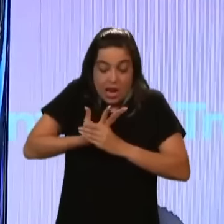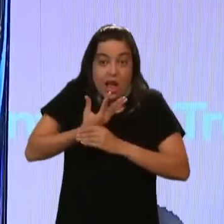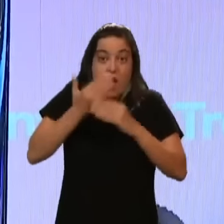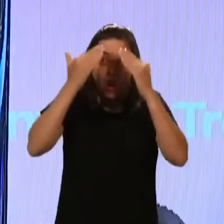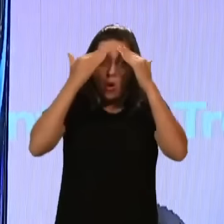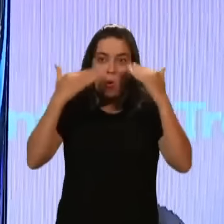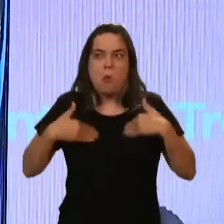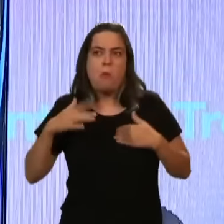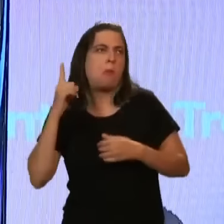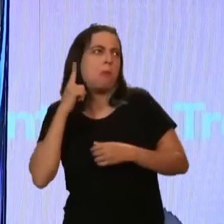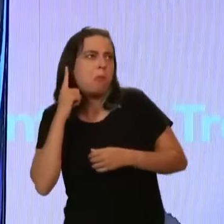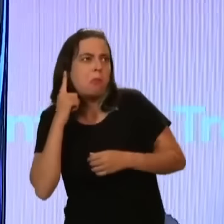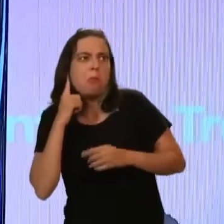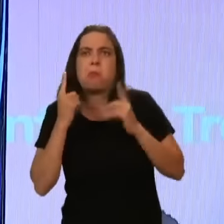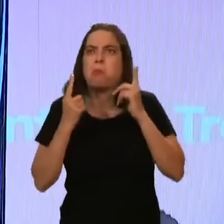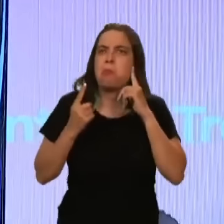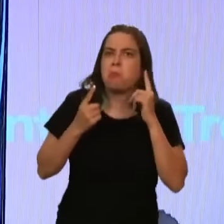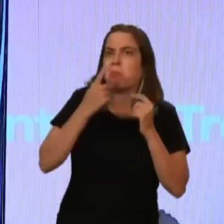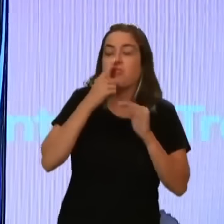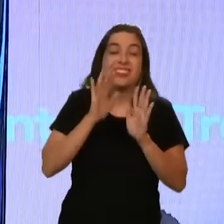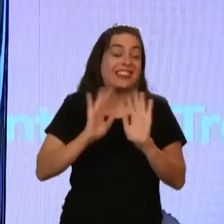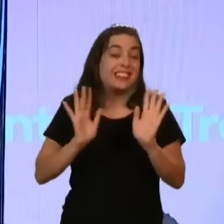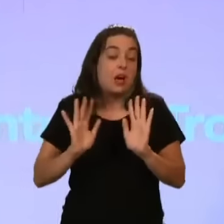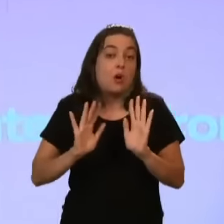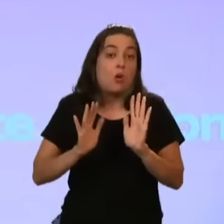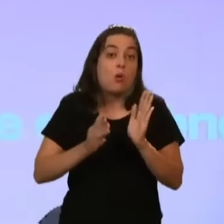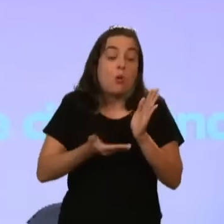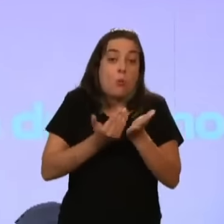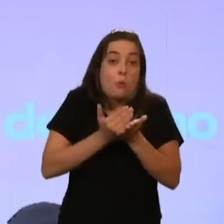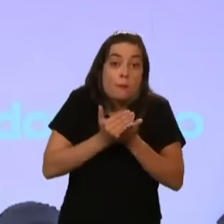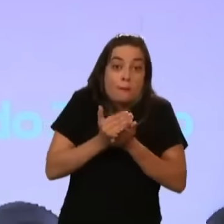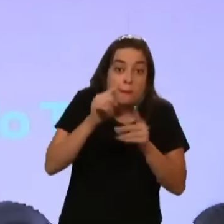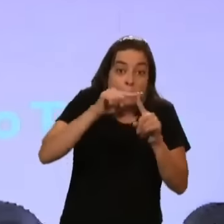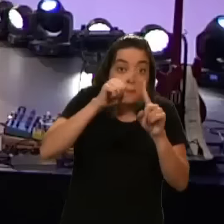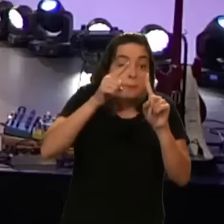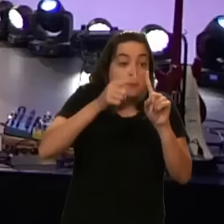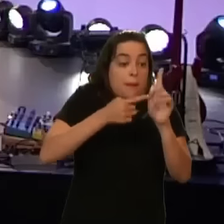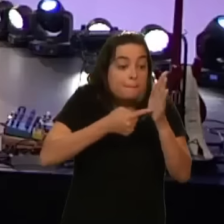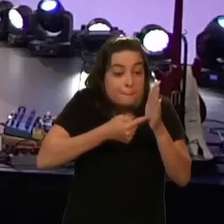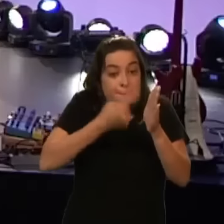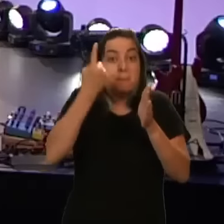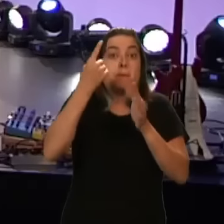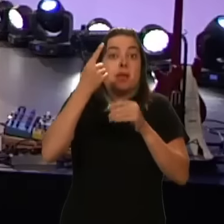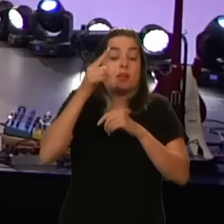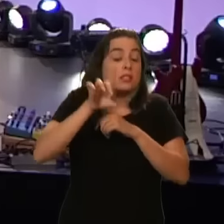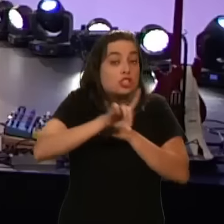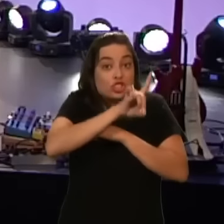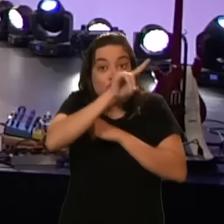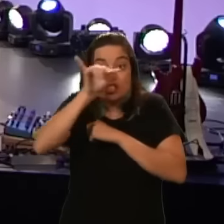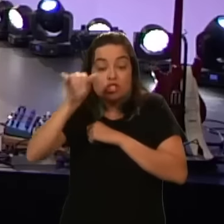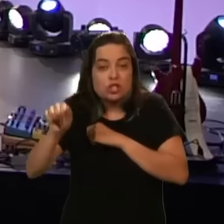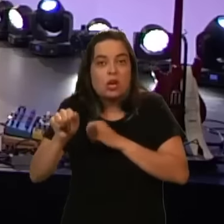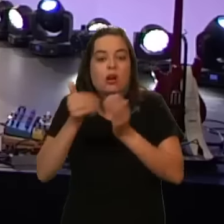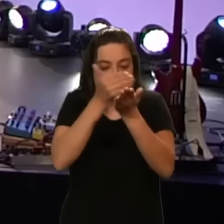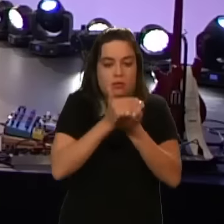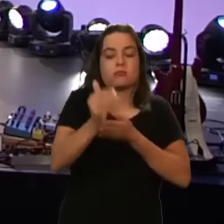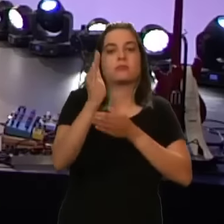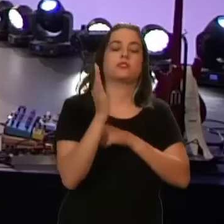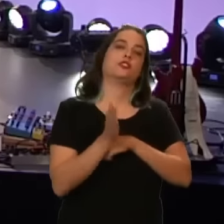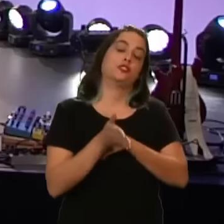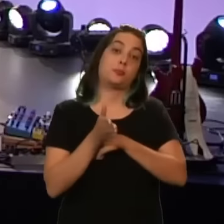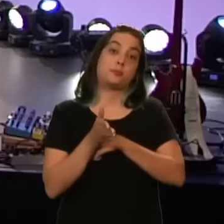ou a audição para ele ouvir os sons, não. Desde o primeiro dia de fecundação, já conta, né?